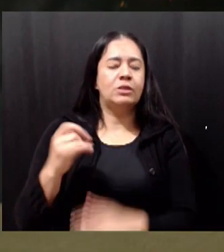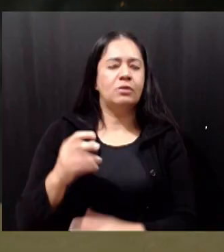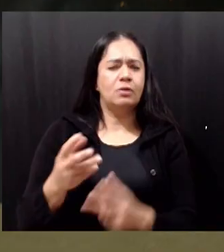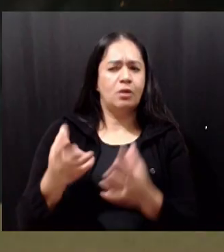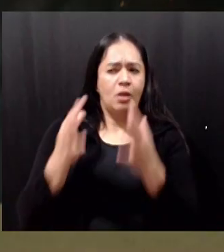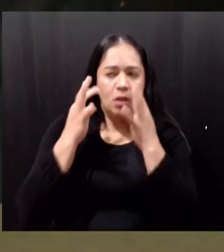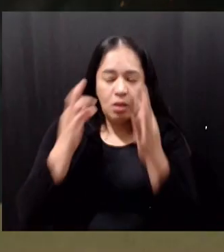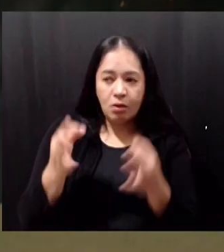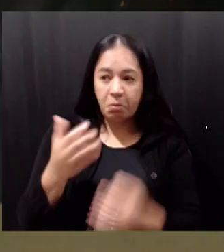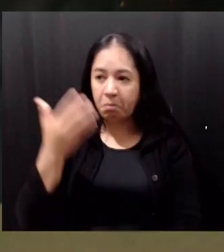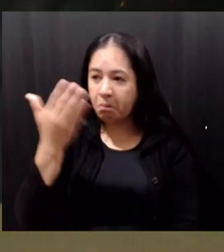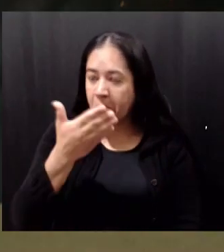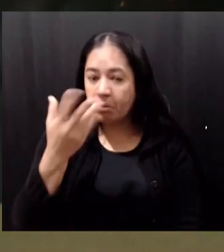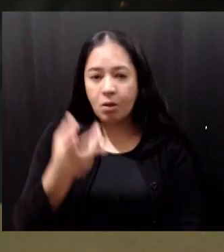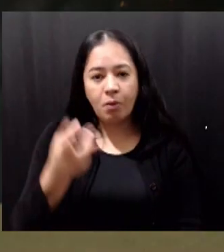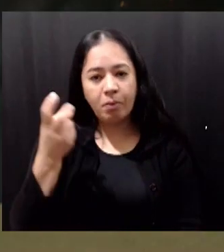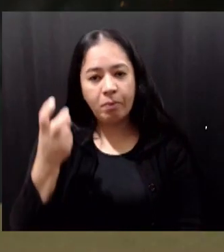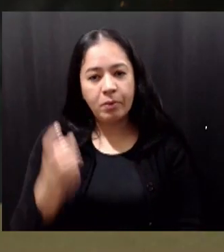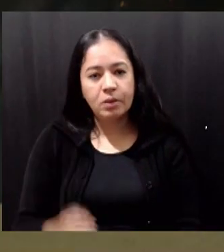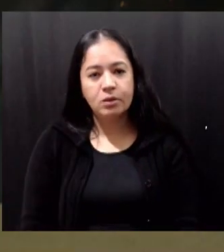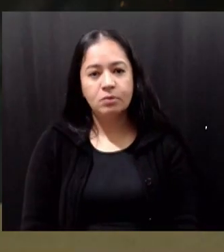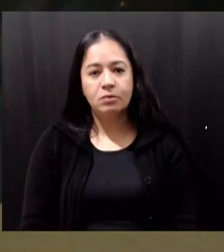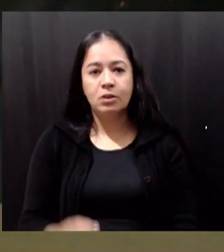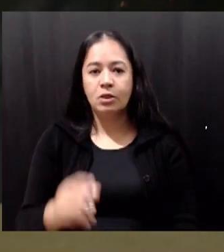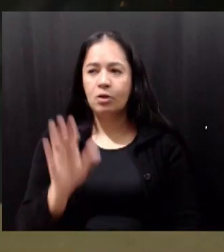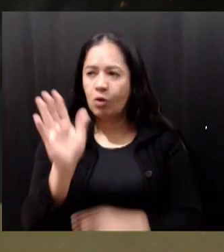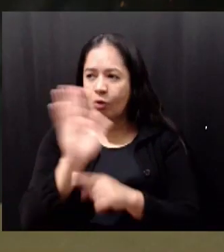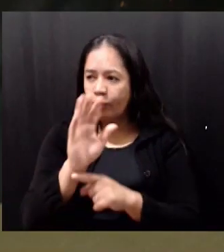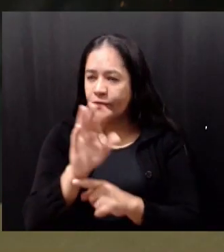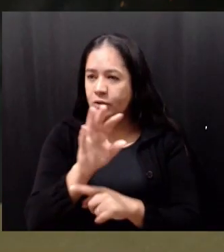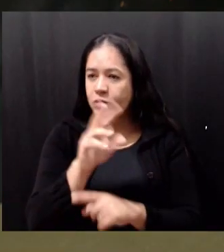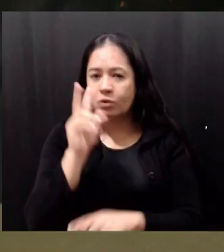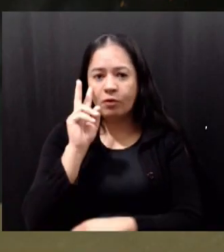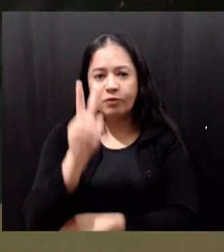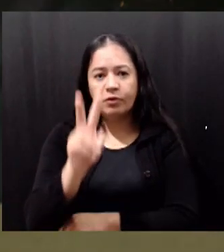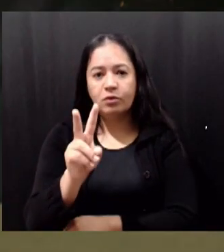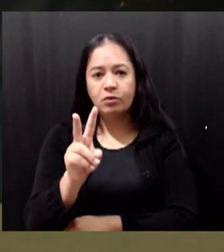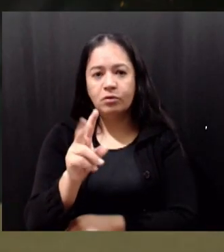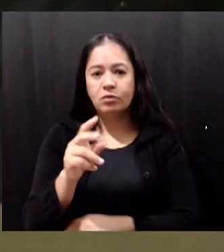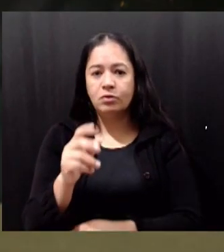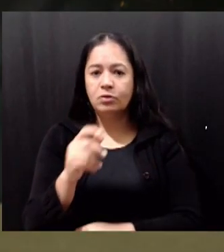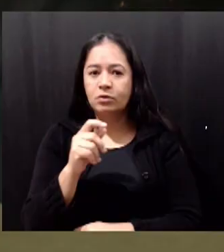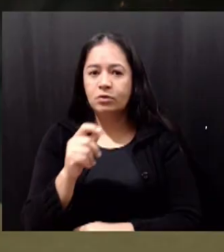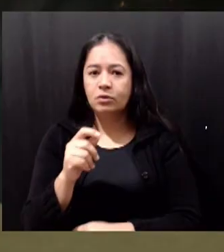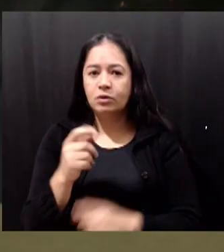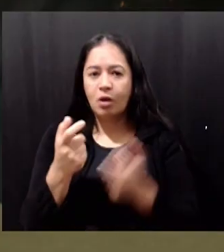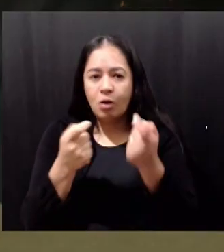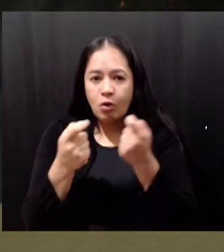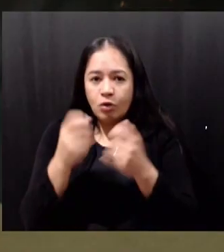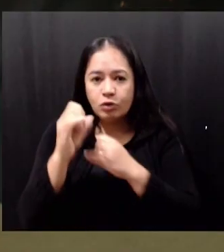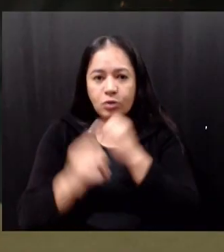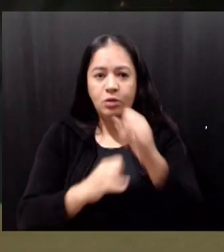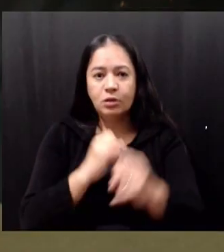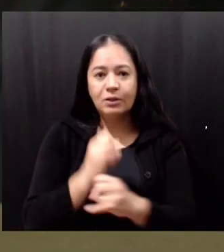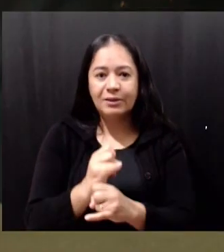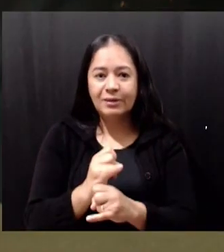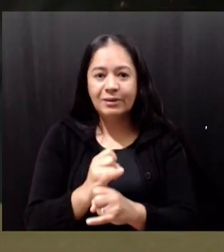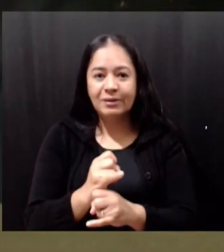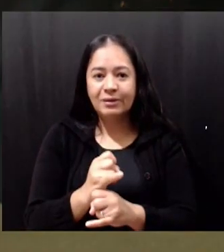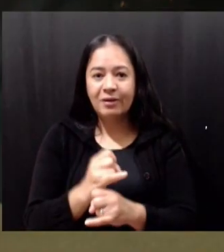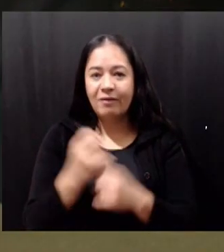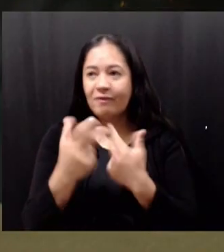tem. Né? Eu vi um vídeo, uma reportagem sobre um joguinho de internet que várias crianças